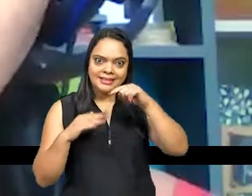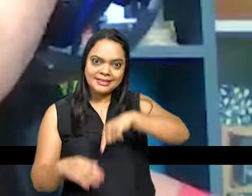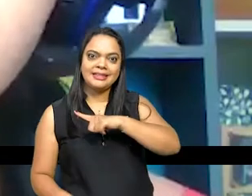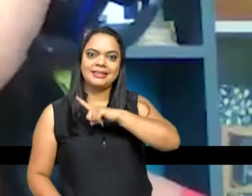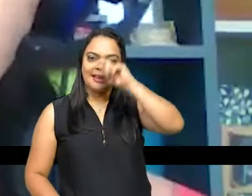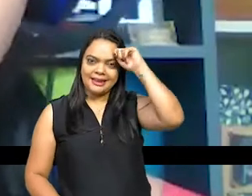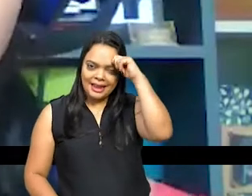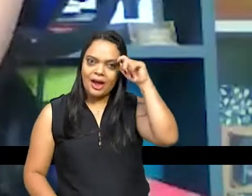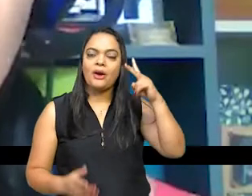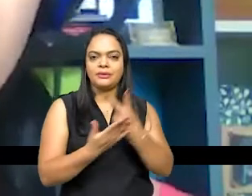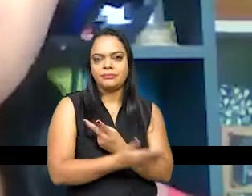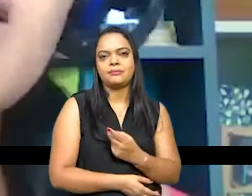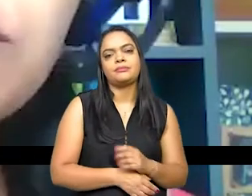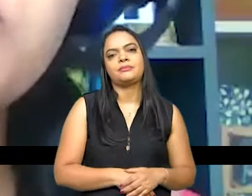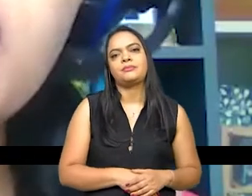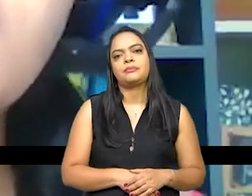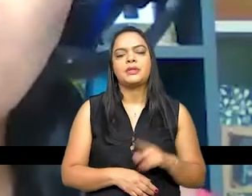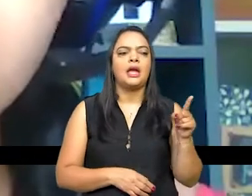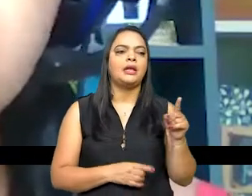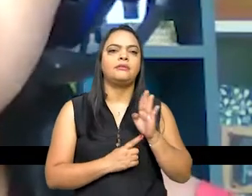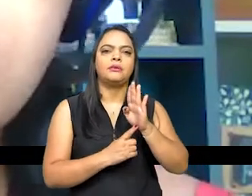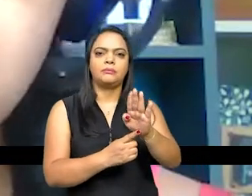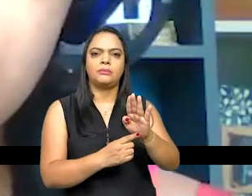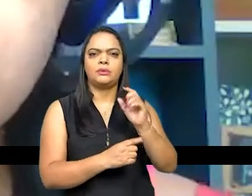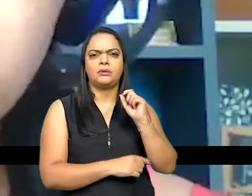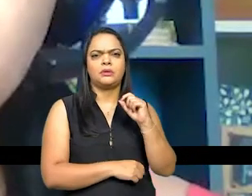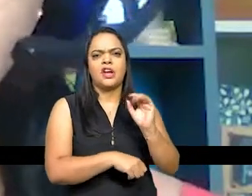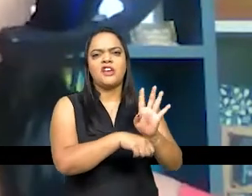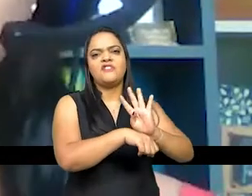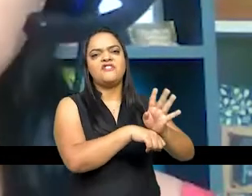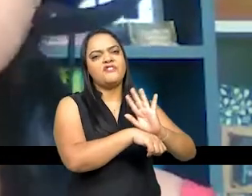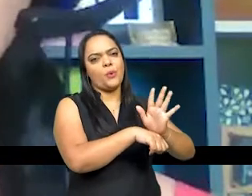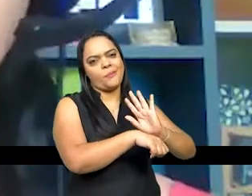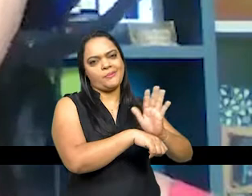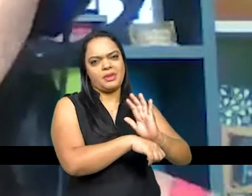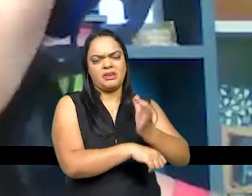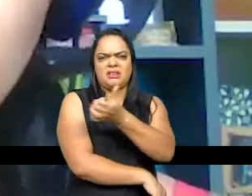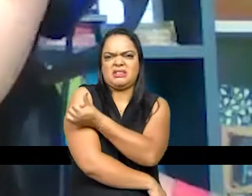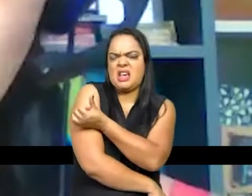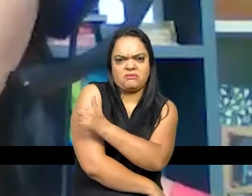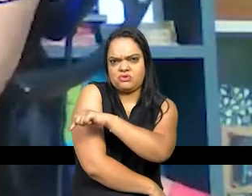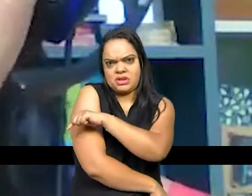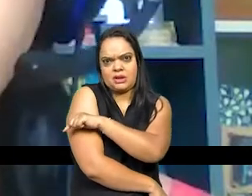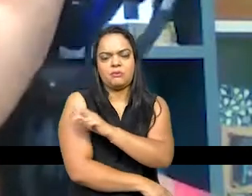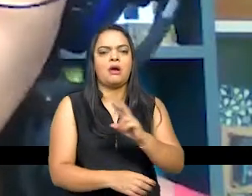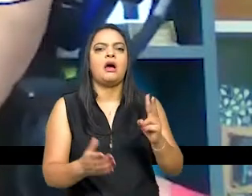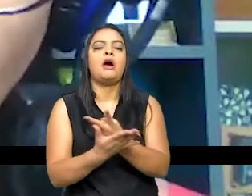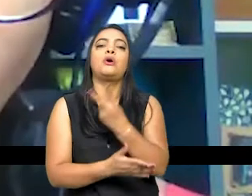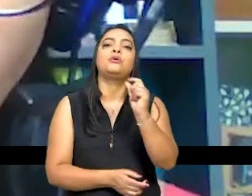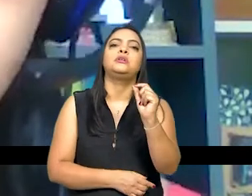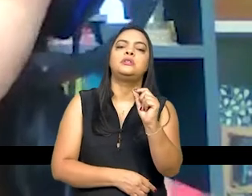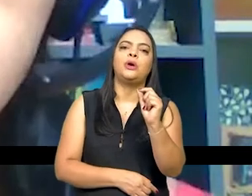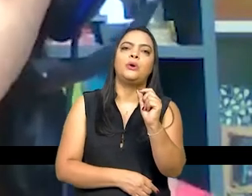ele estava passando, se não me engano, era Amistad, o filme que ele estava passando, sexto ou sétimo ano, e aconteceu lá um episódio de uma